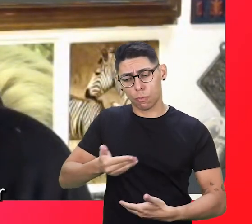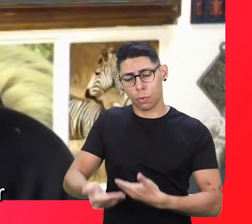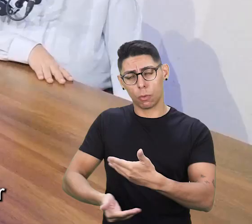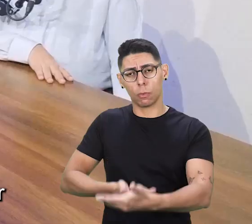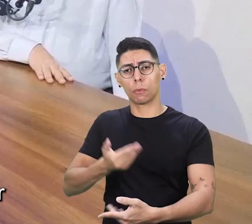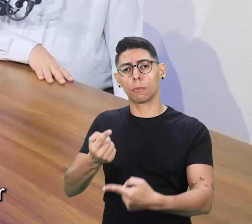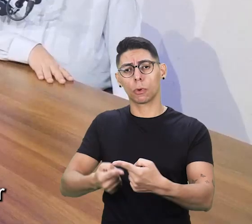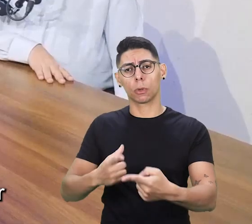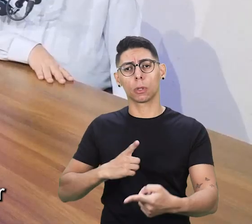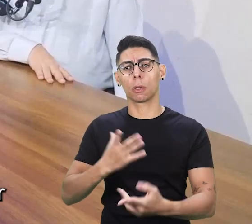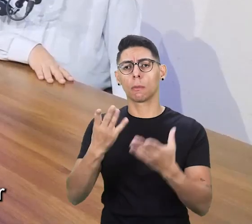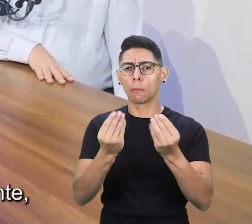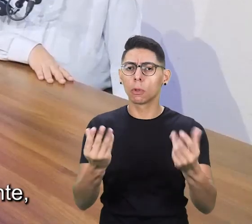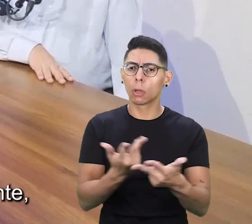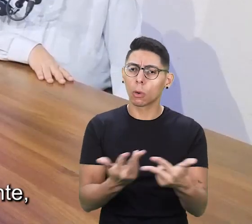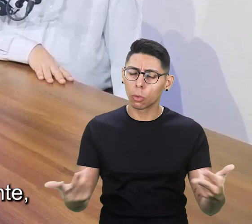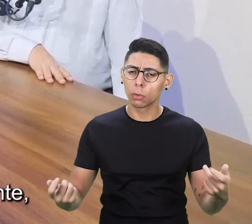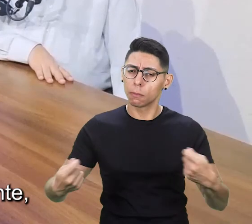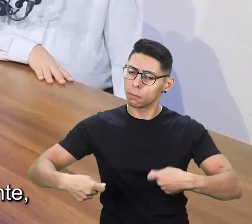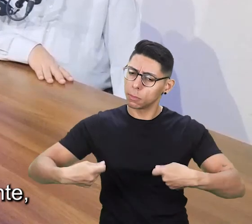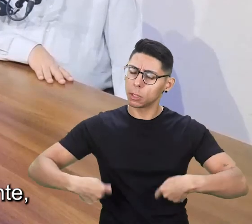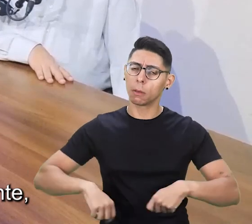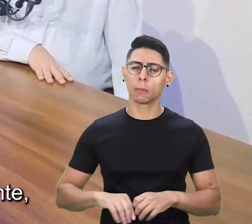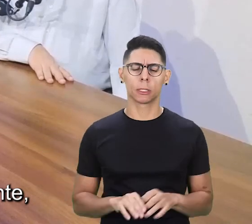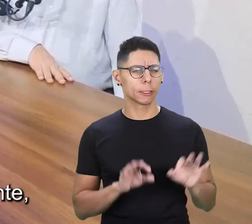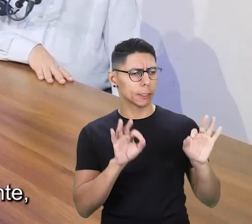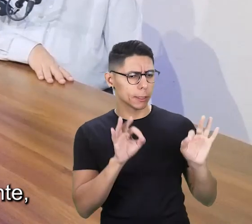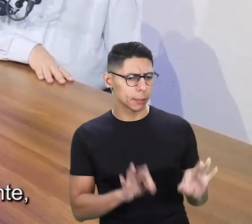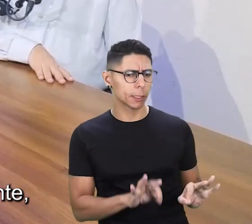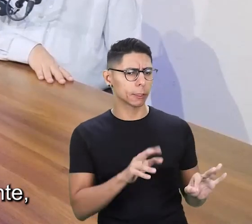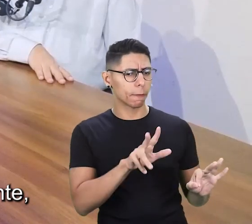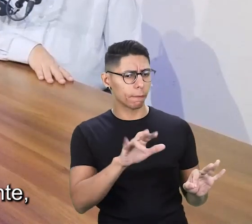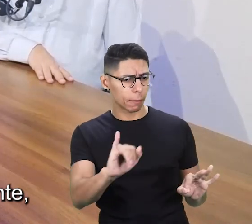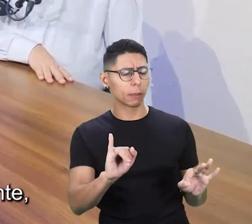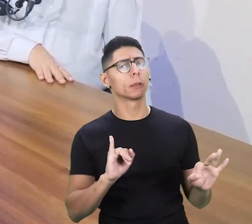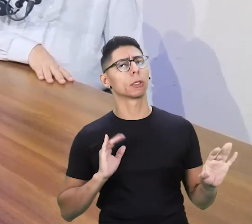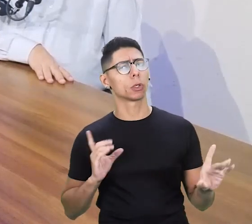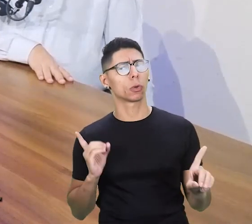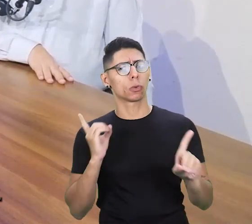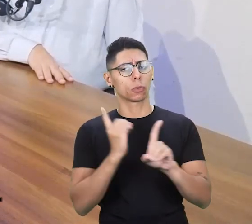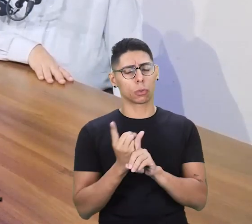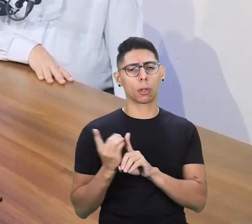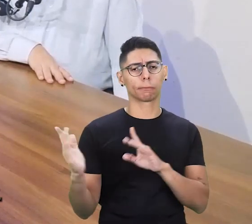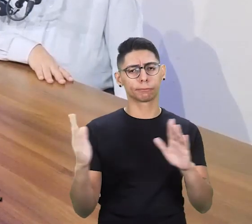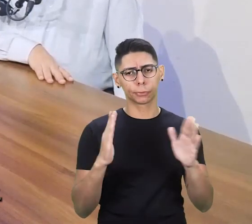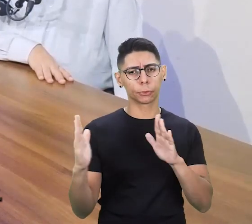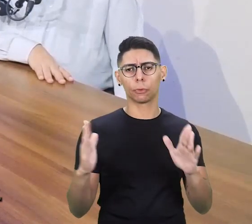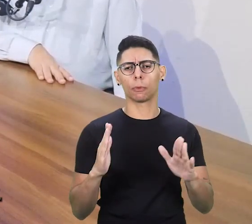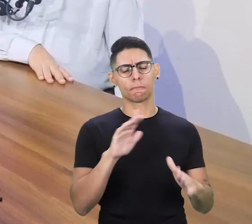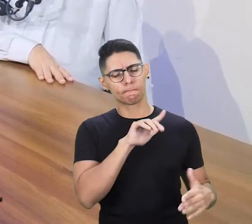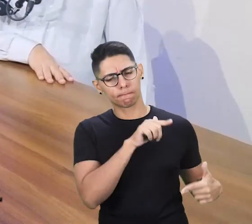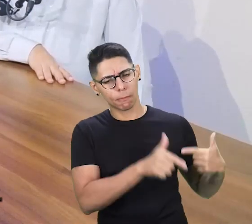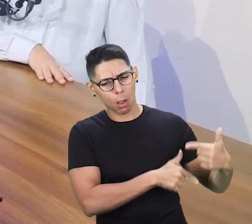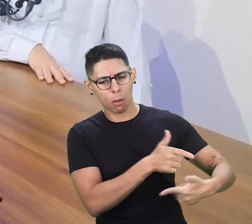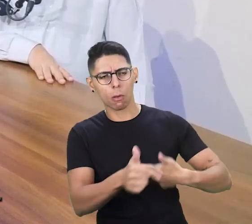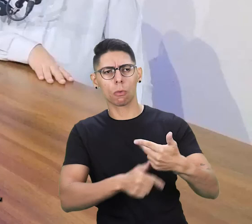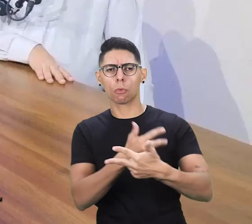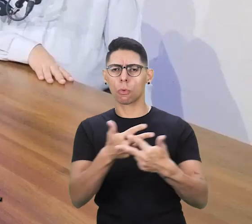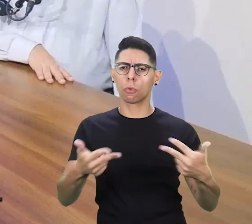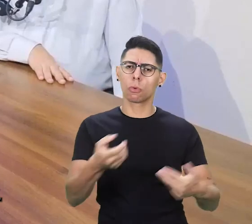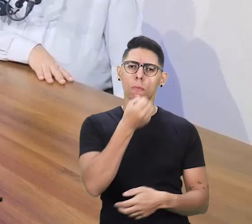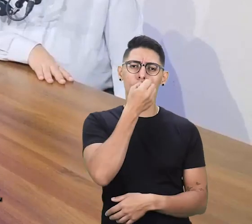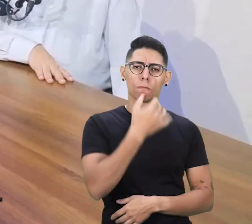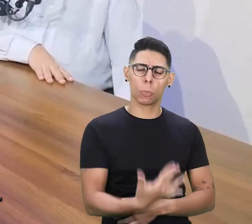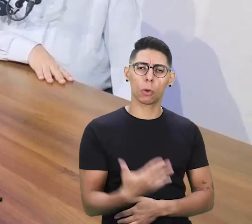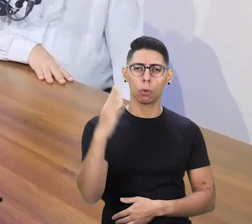a fazer. Muito a fazer e com certeza, Cláudia, vamos nos encontrar brevemente fazendo muitas coisas boas ainda por